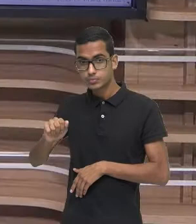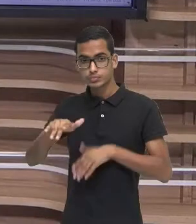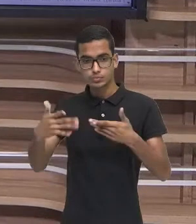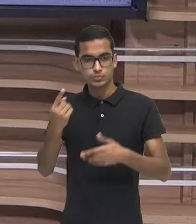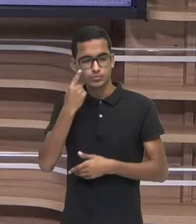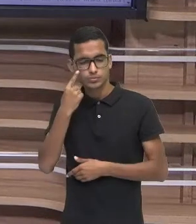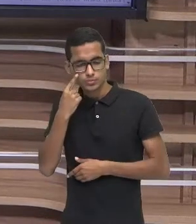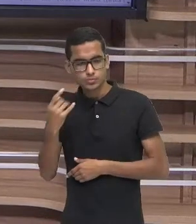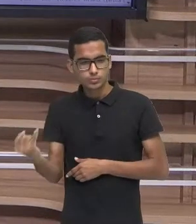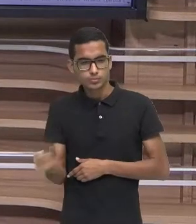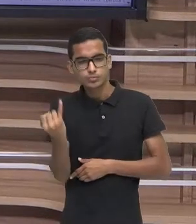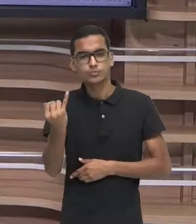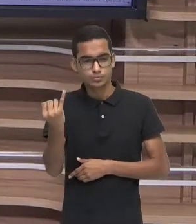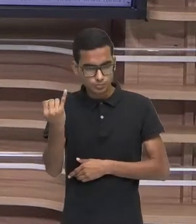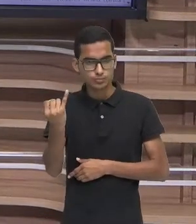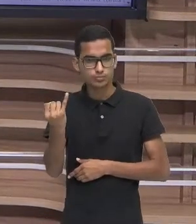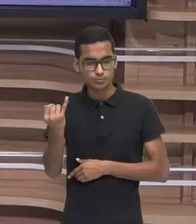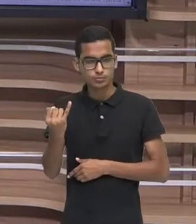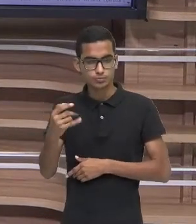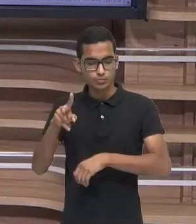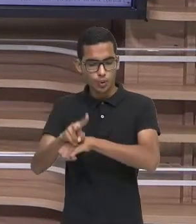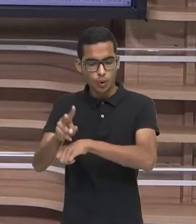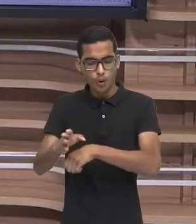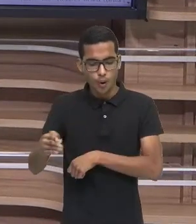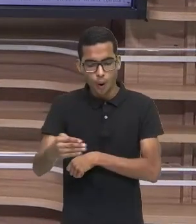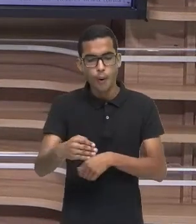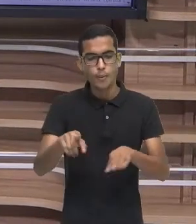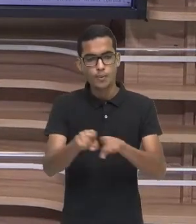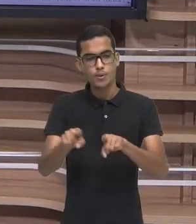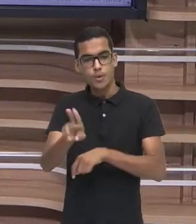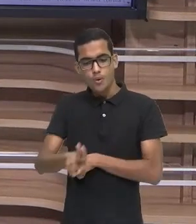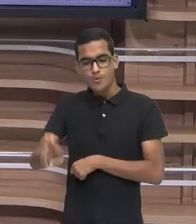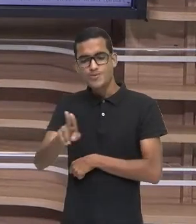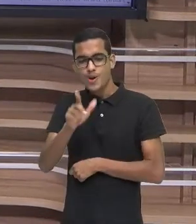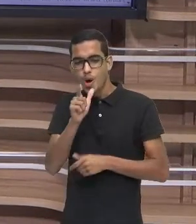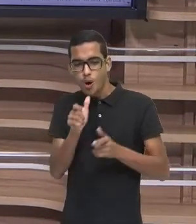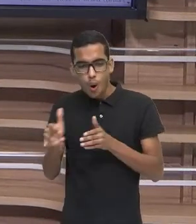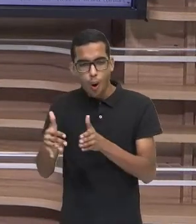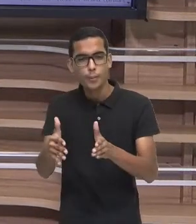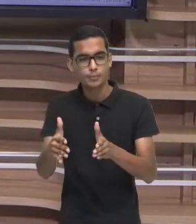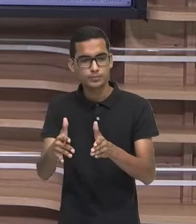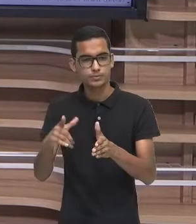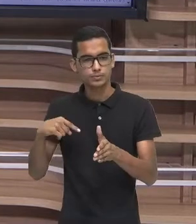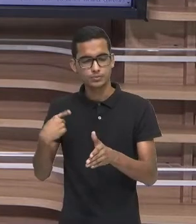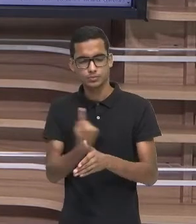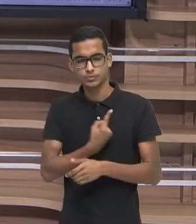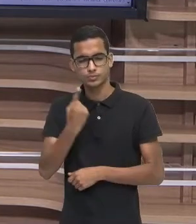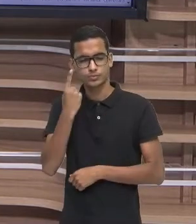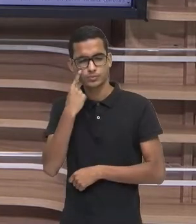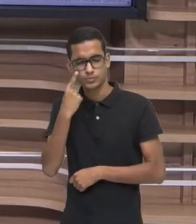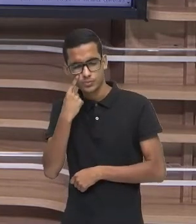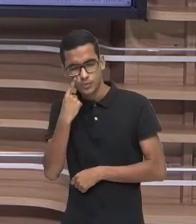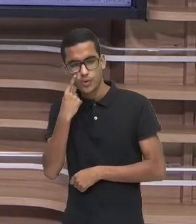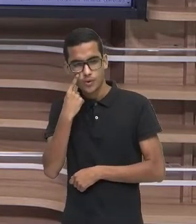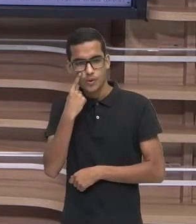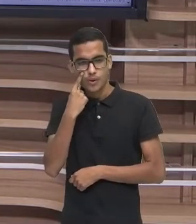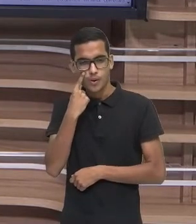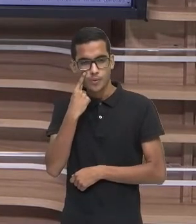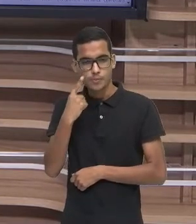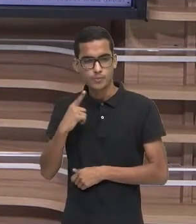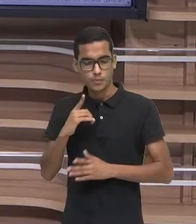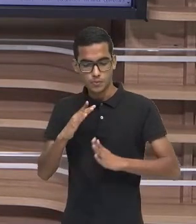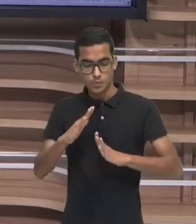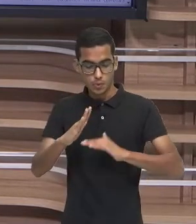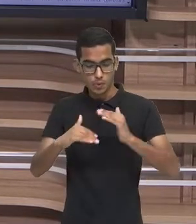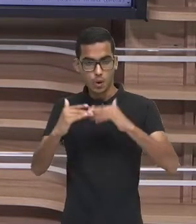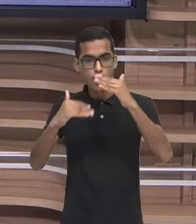dessa atividade da piscicultura aí com a utilização dos rios. Normalmente, a gente observa bastante esse desenvolvimento